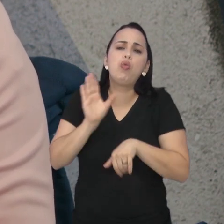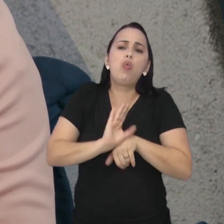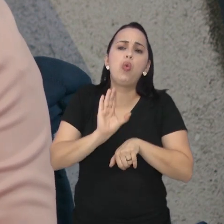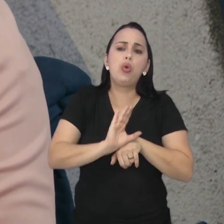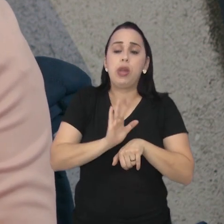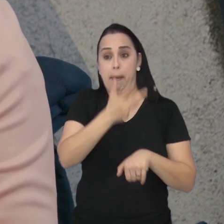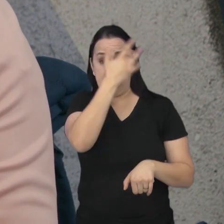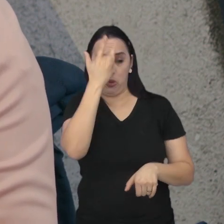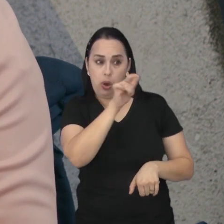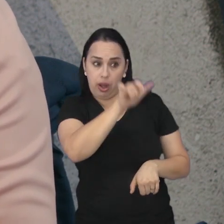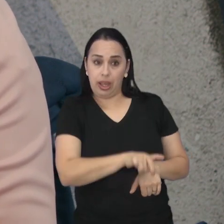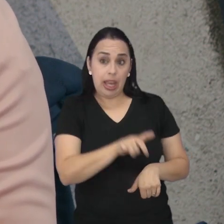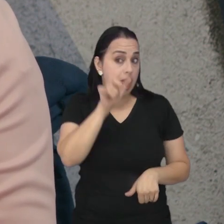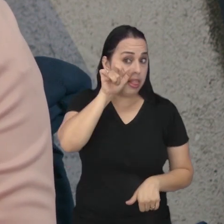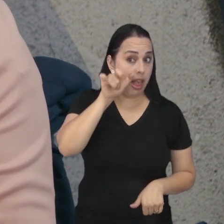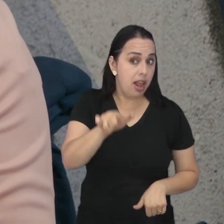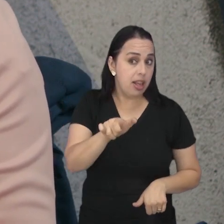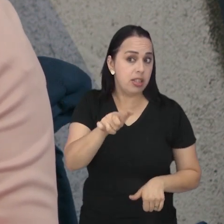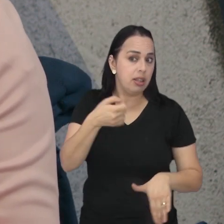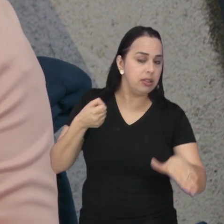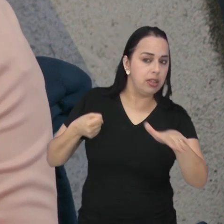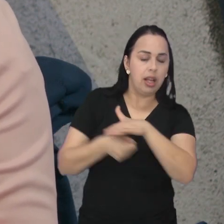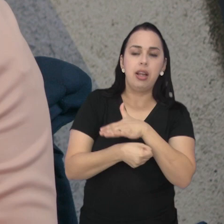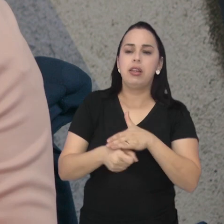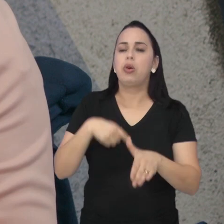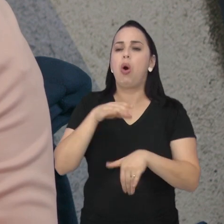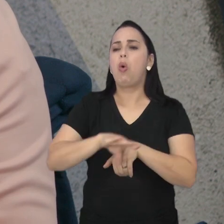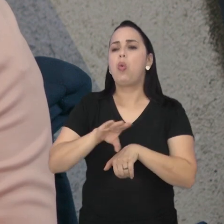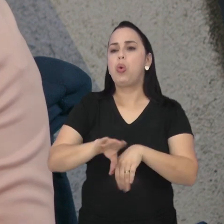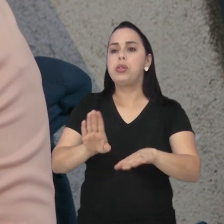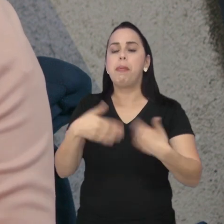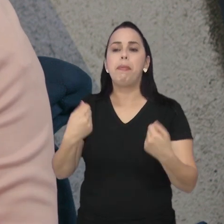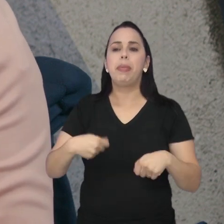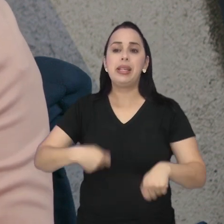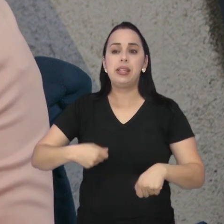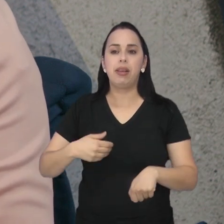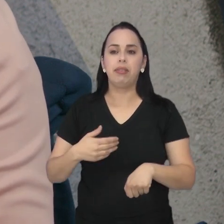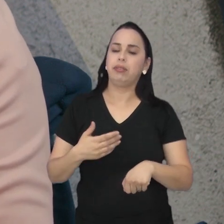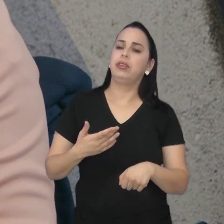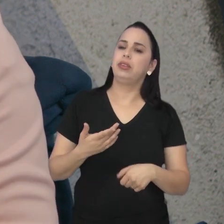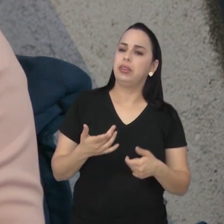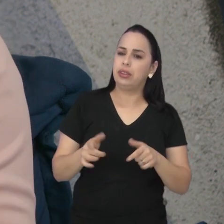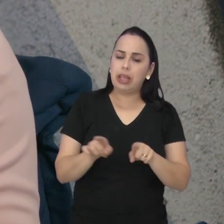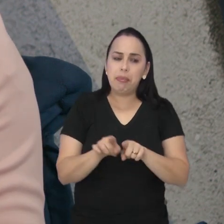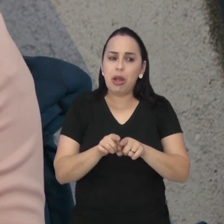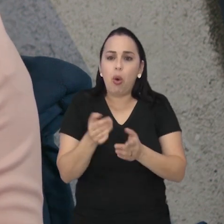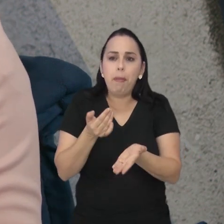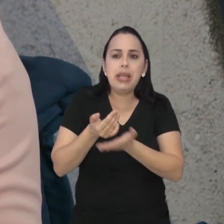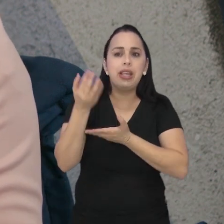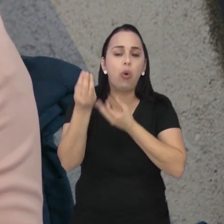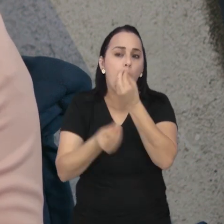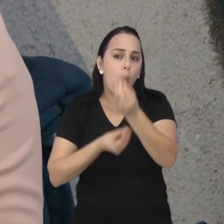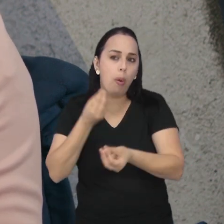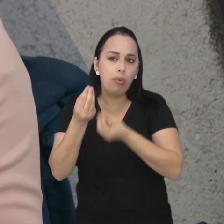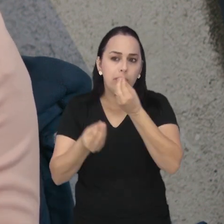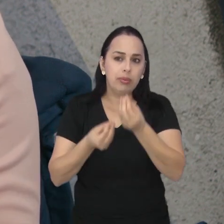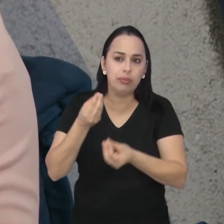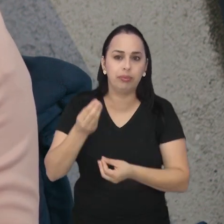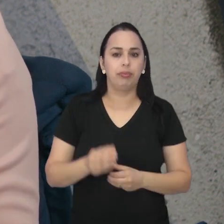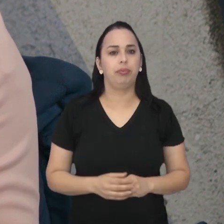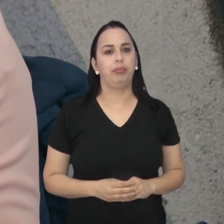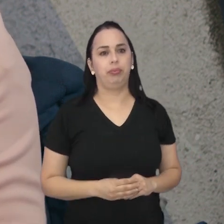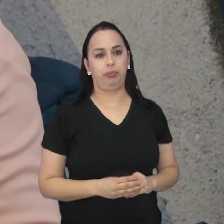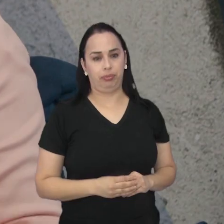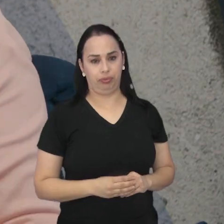que a pessoa que gostaria de entrar na área, ela precisa fazer? Por onde ela precisa começar? Com o que